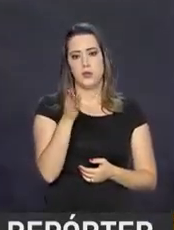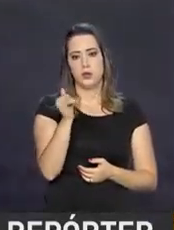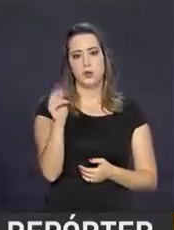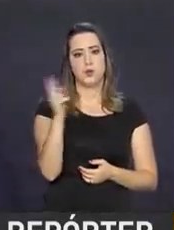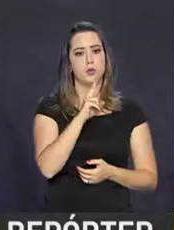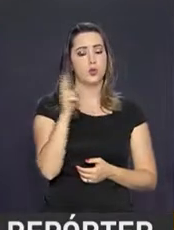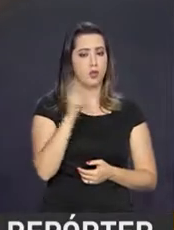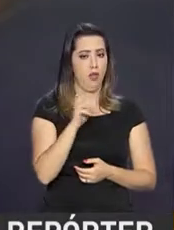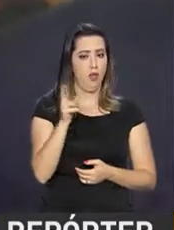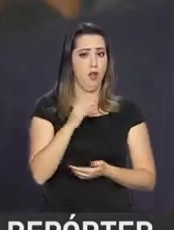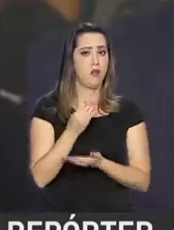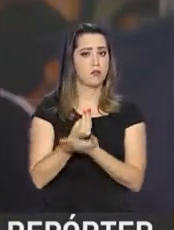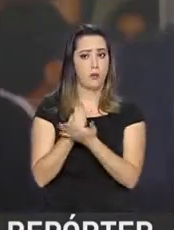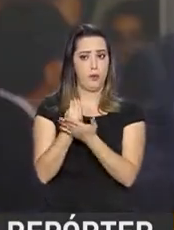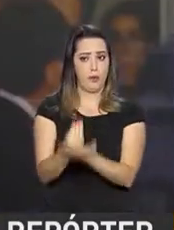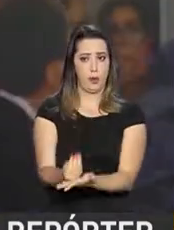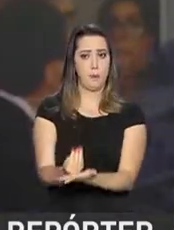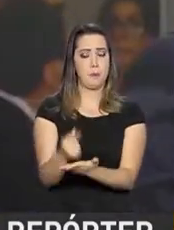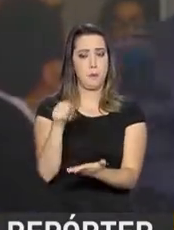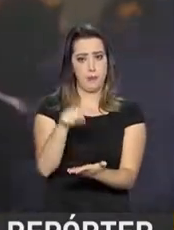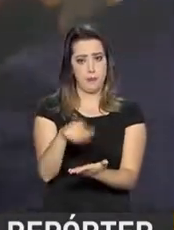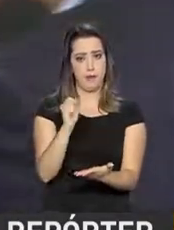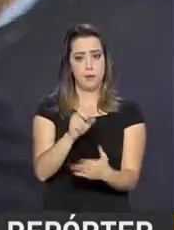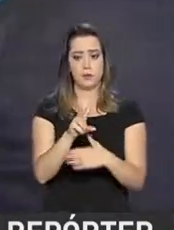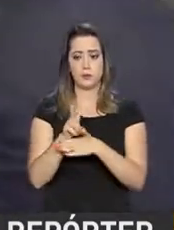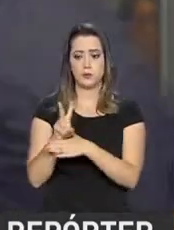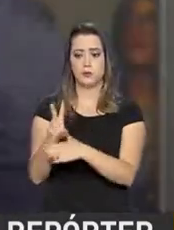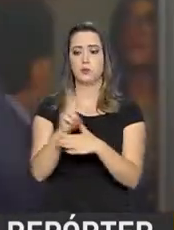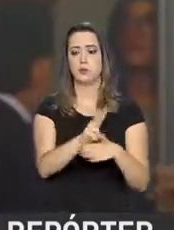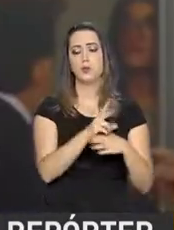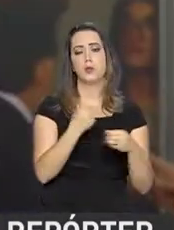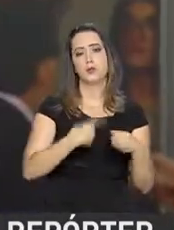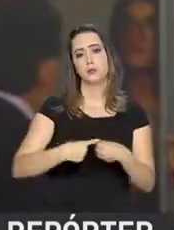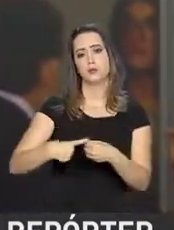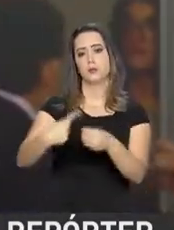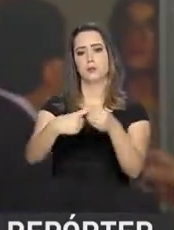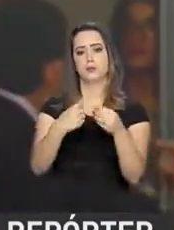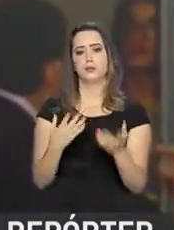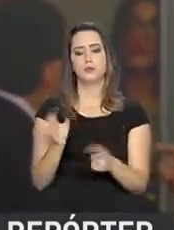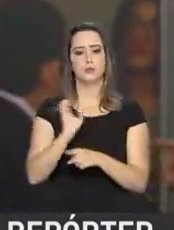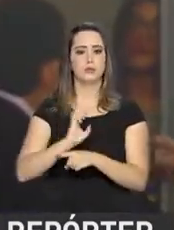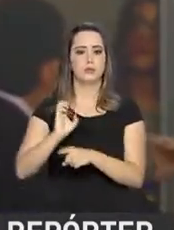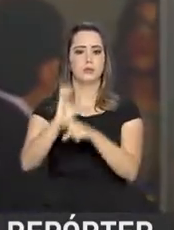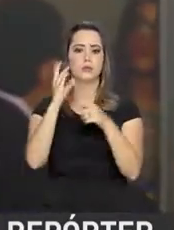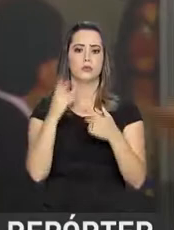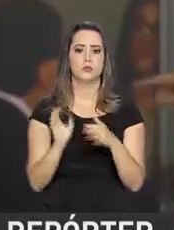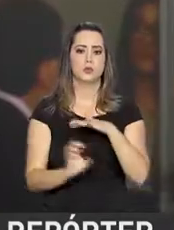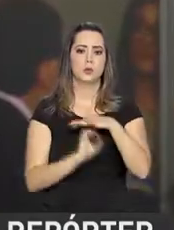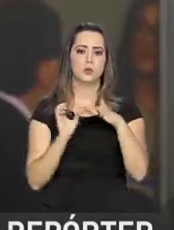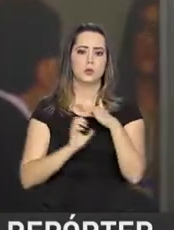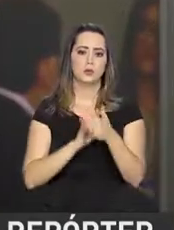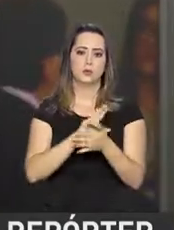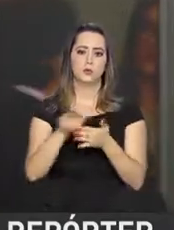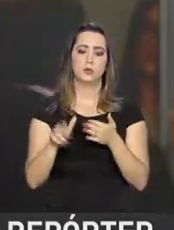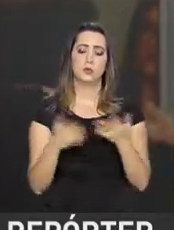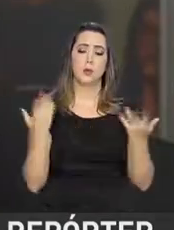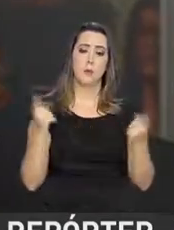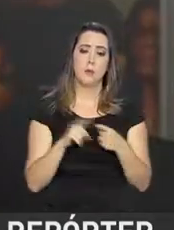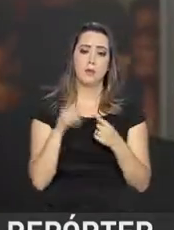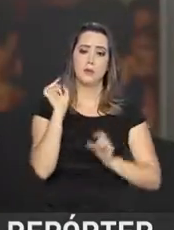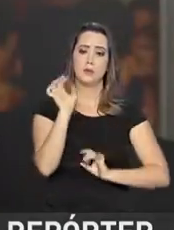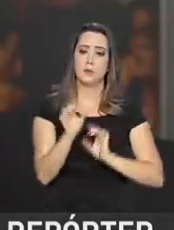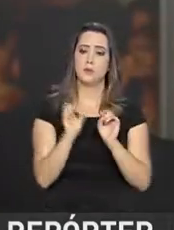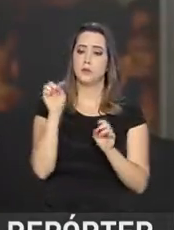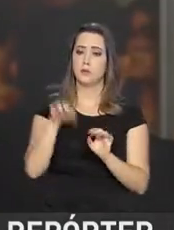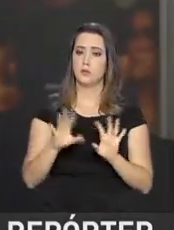né? Isso é possível ser emprestado aos municípios, aos estados, às empresas de forma geral. Mas aqui, especificamente